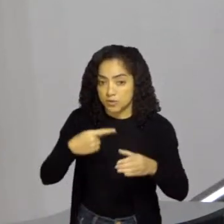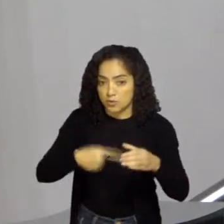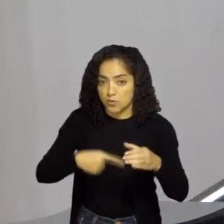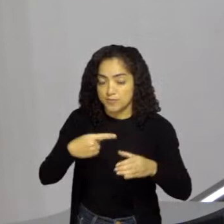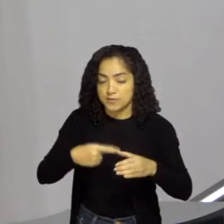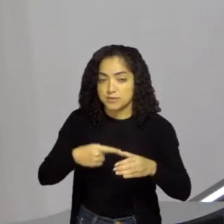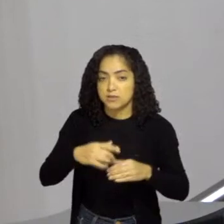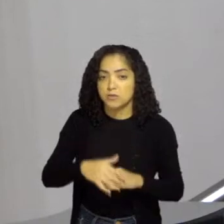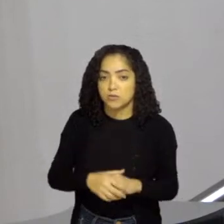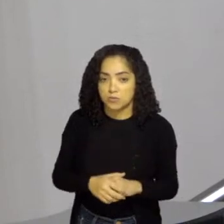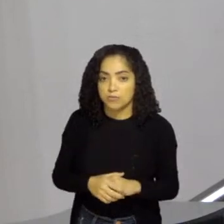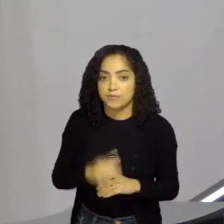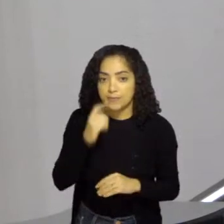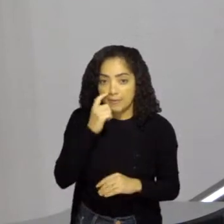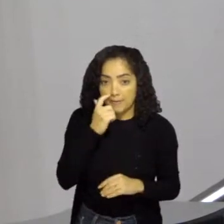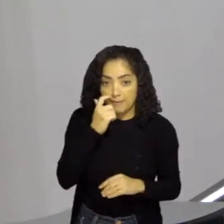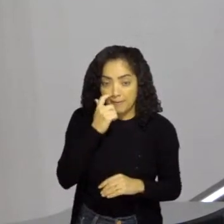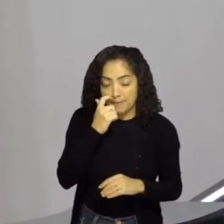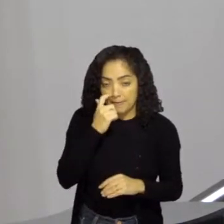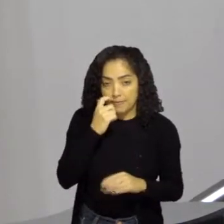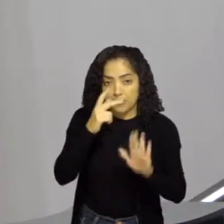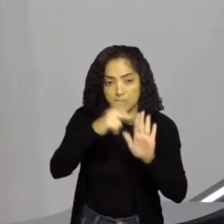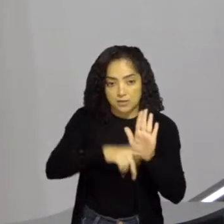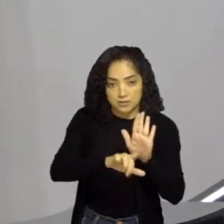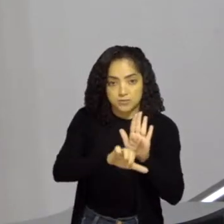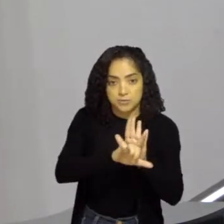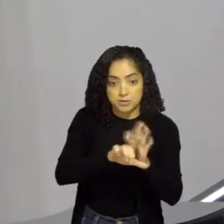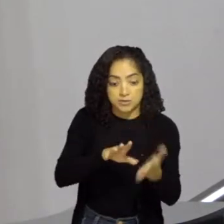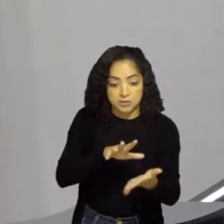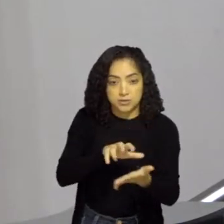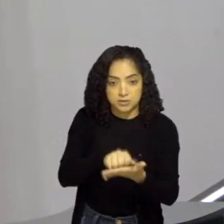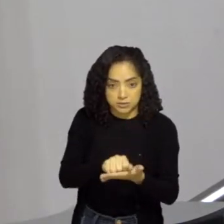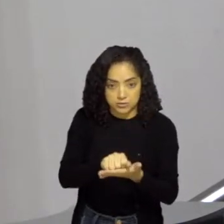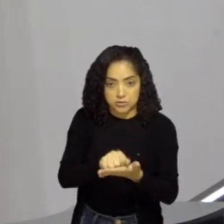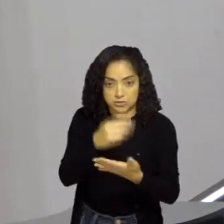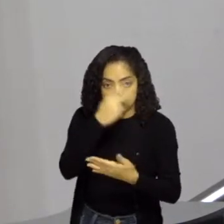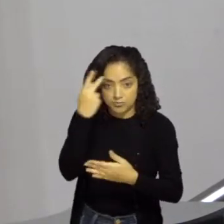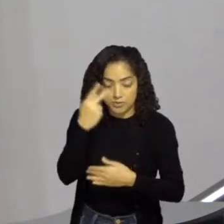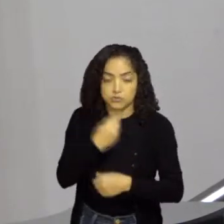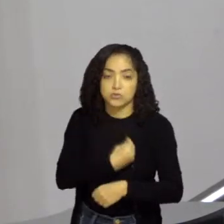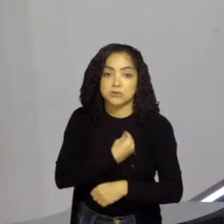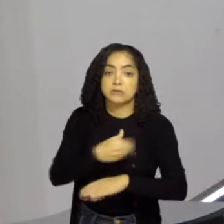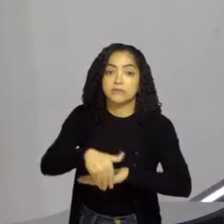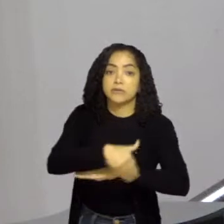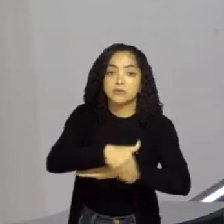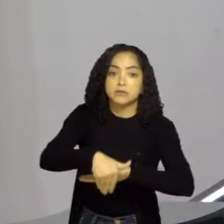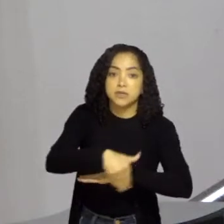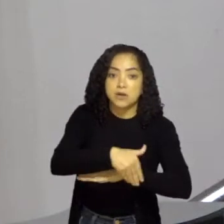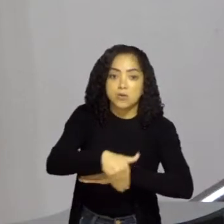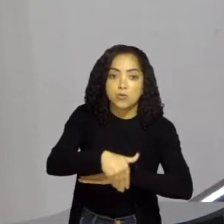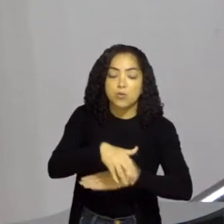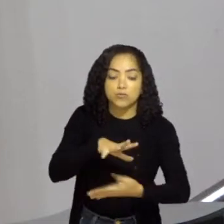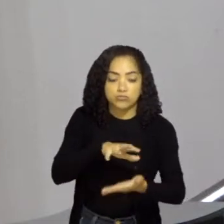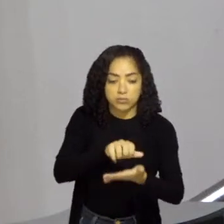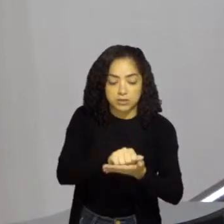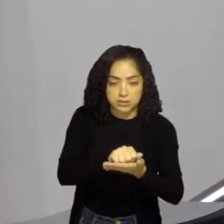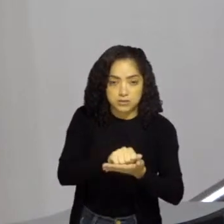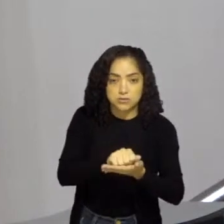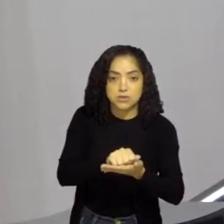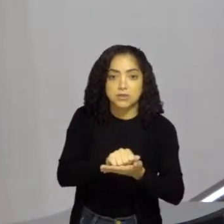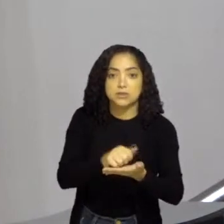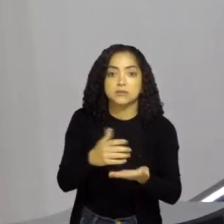Camilo, esse meu projeto do cadastro dos moradores de rua. Eu espero que a